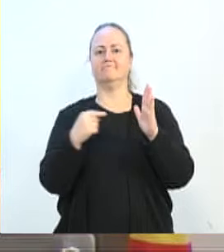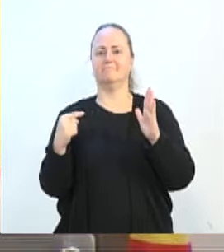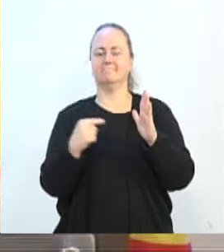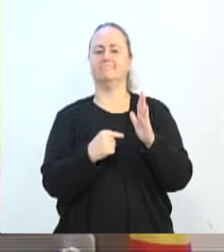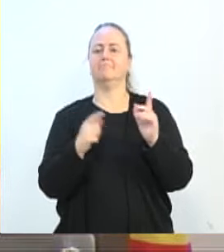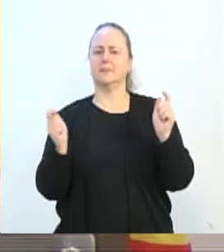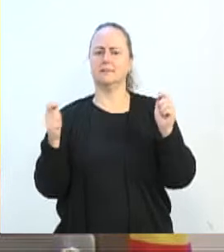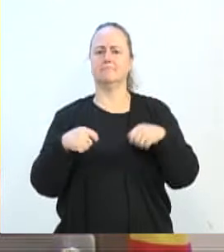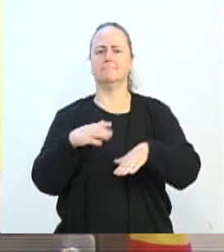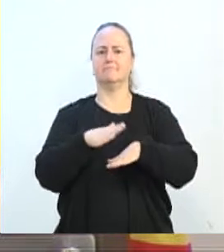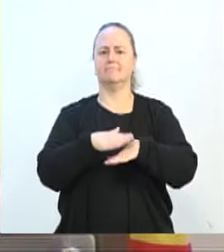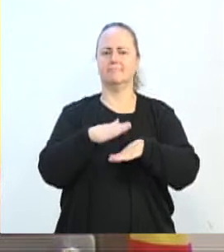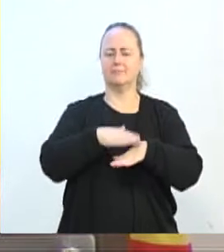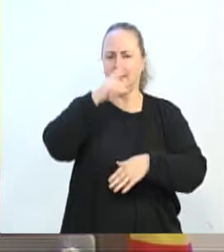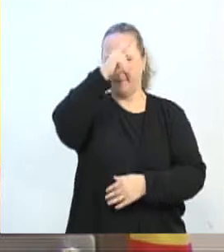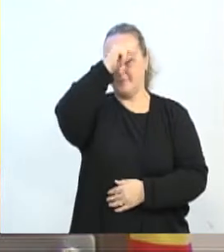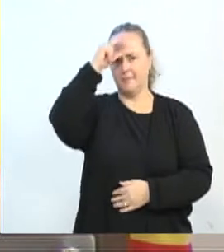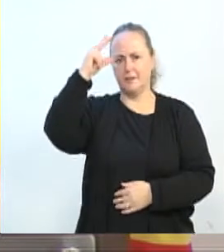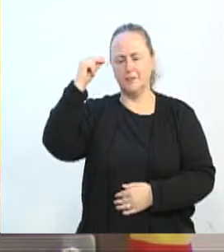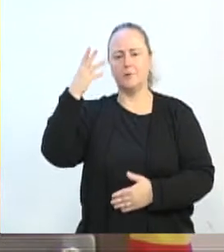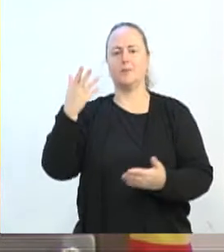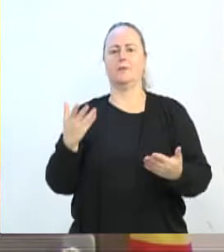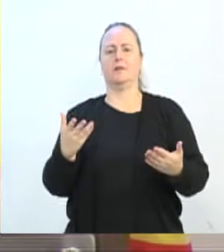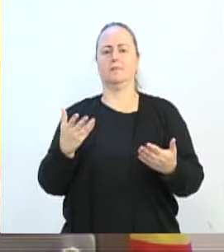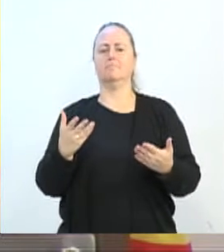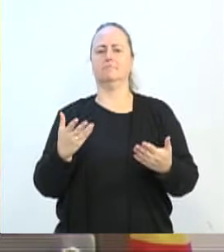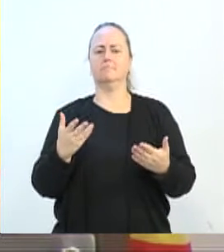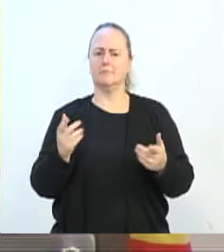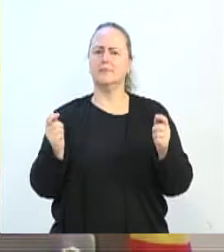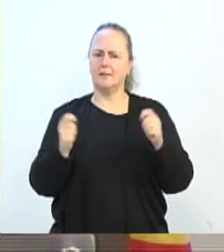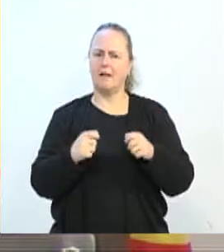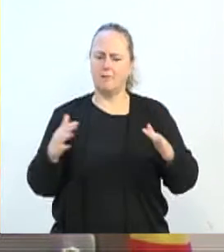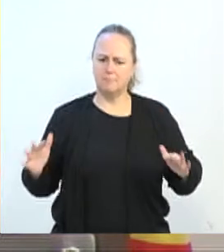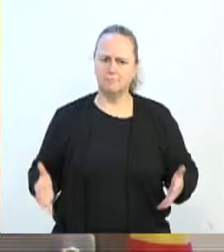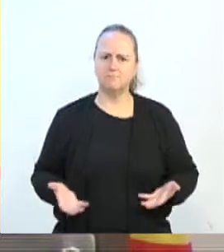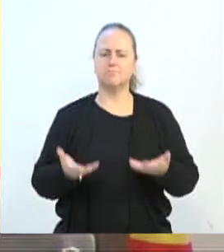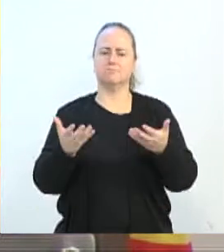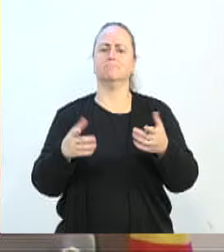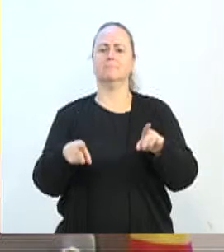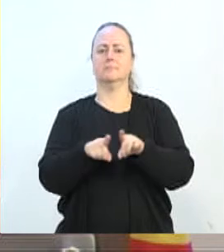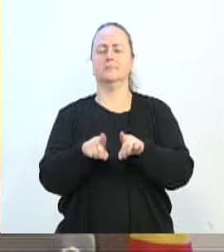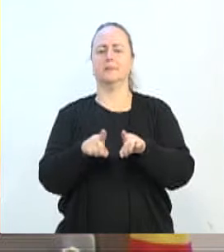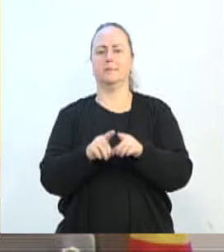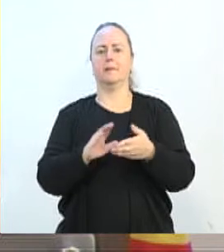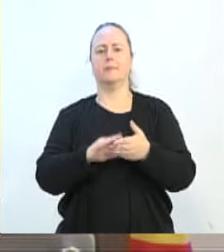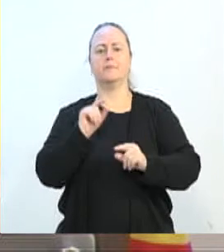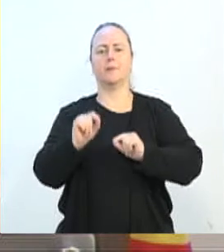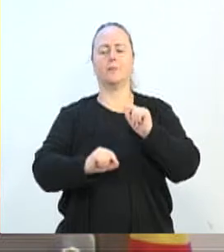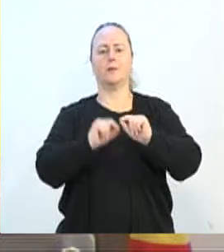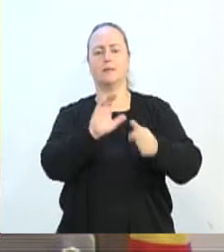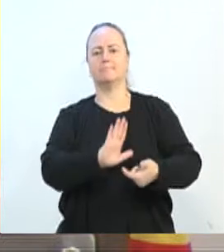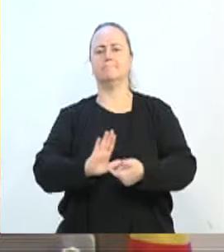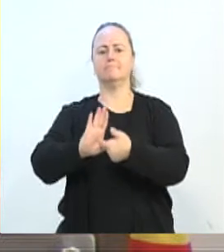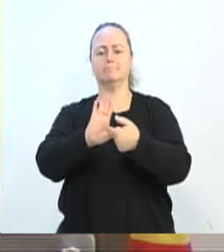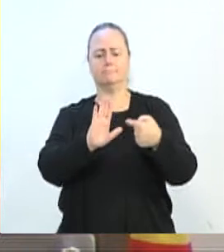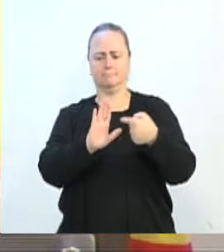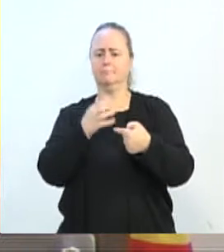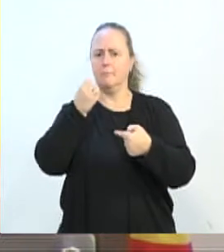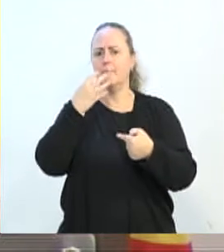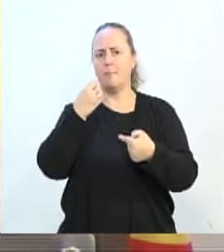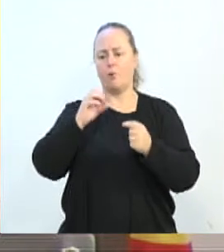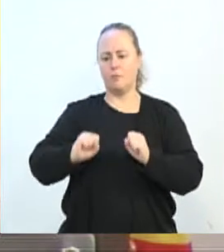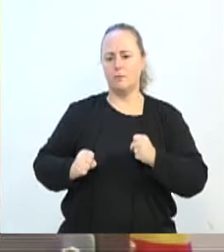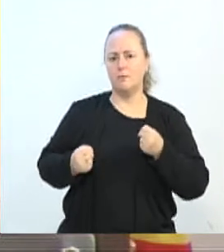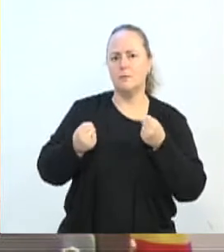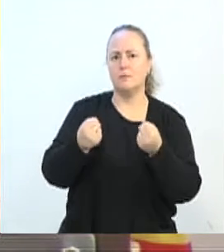municipal do Poder Executivo Vereador Almir Vieira e nós temos que aqui enaltecer também né aquilo que vem sendo esforço também da administração